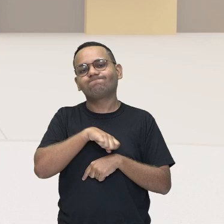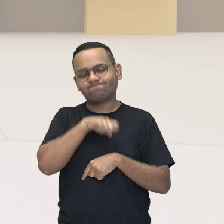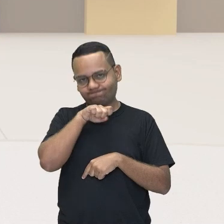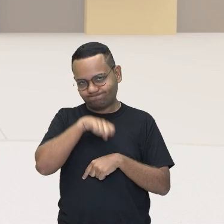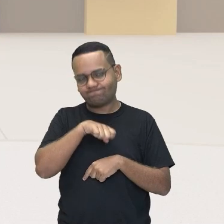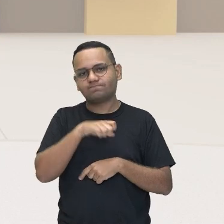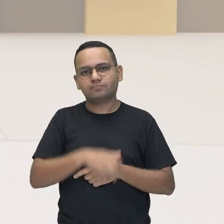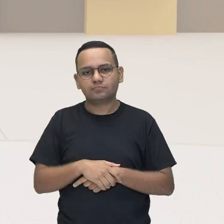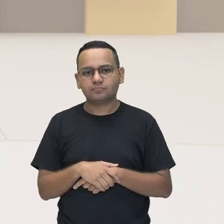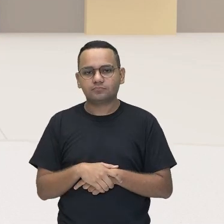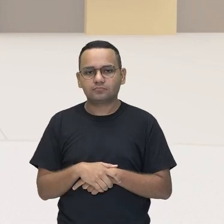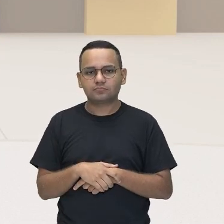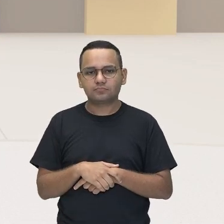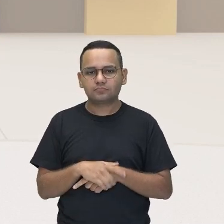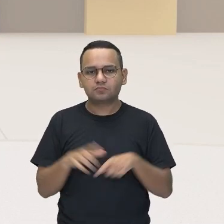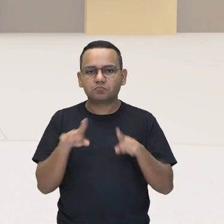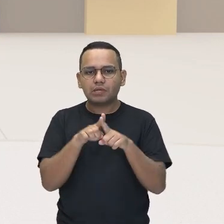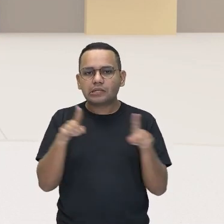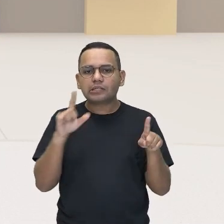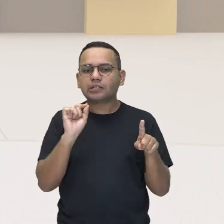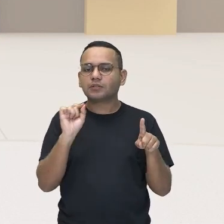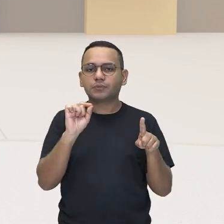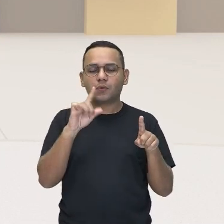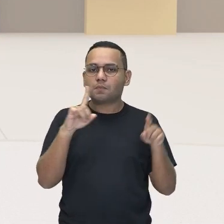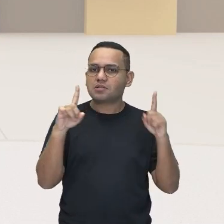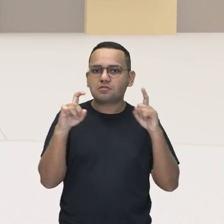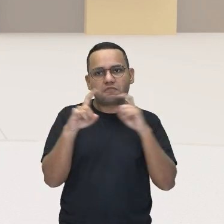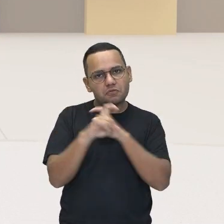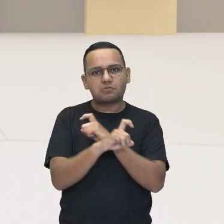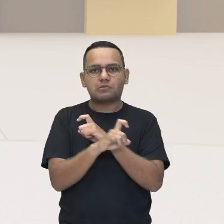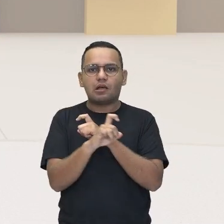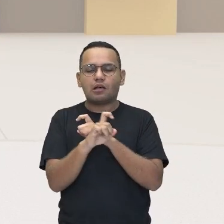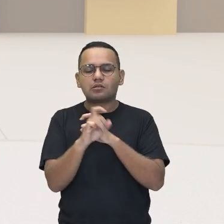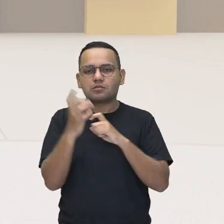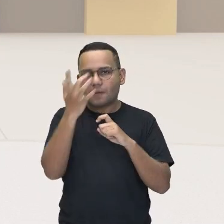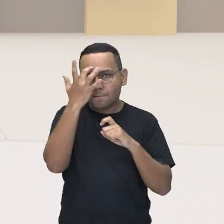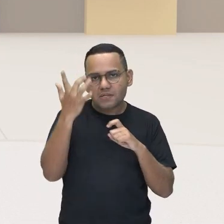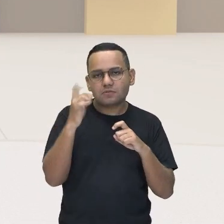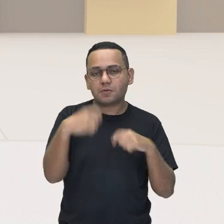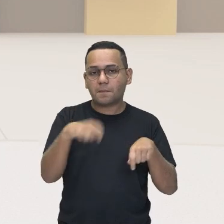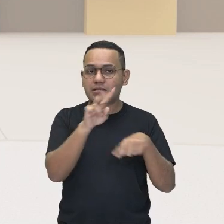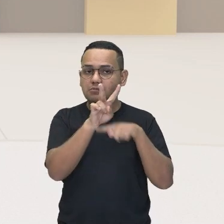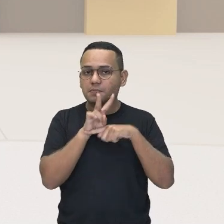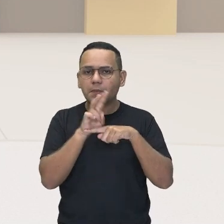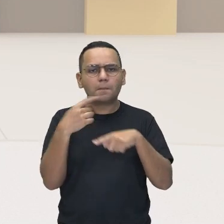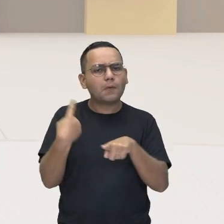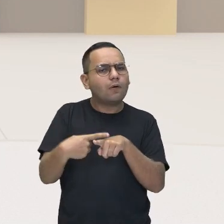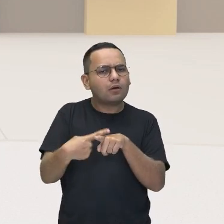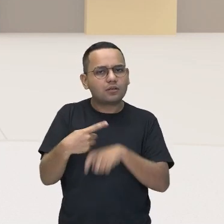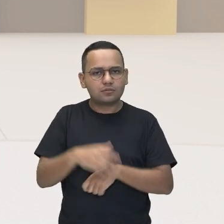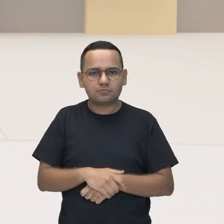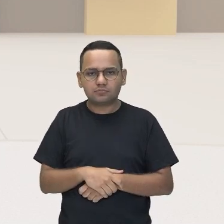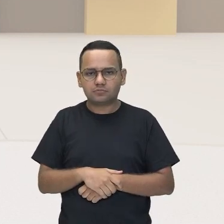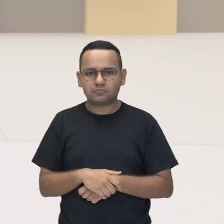que às vezes acaba complicando aquela pessoa que precisa de um empréstimo. Por quê? Porque ela às vezes acaba pegando aquela que tem,